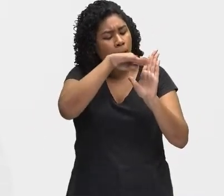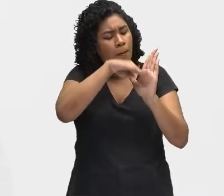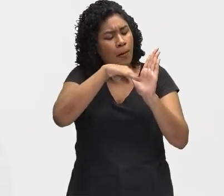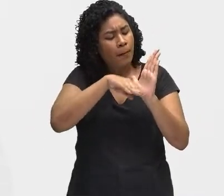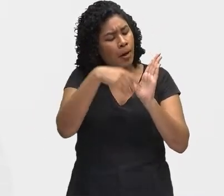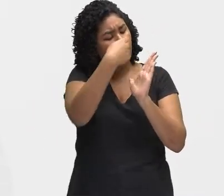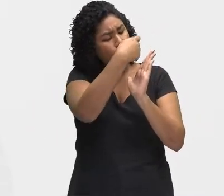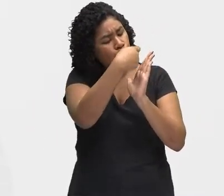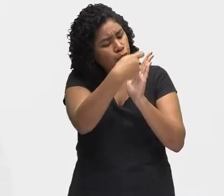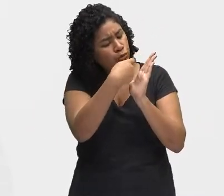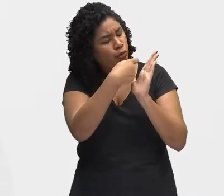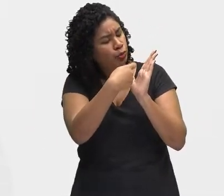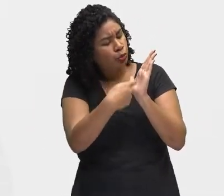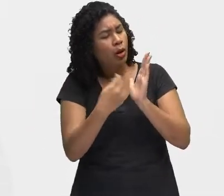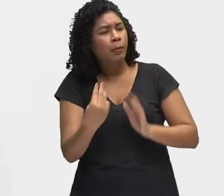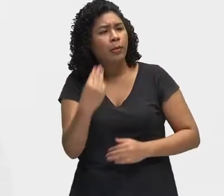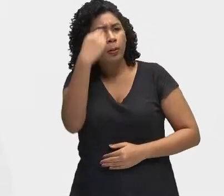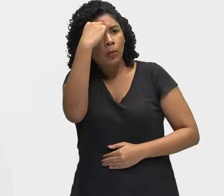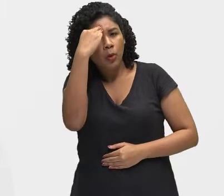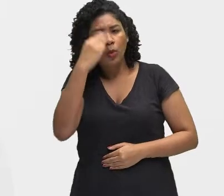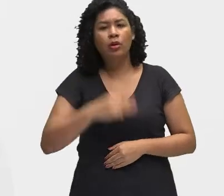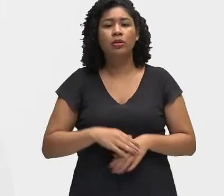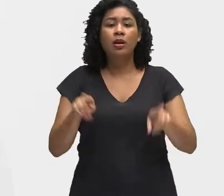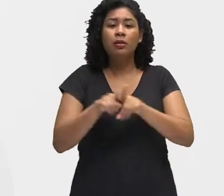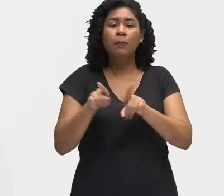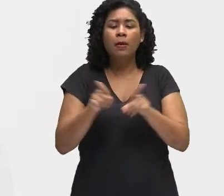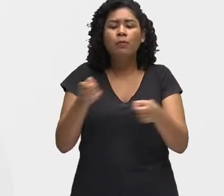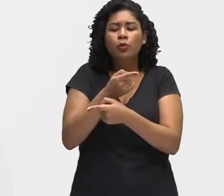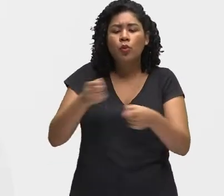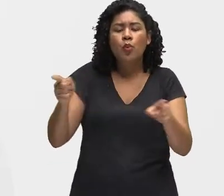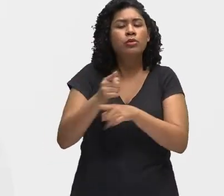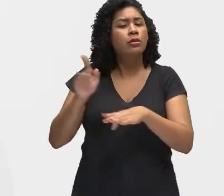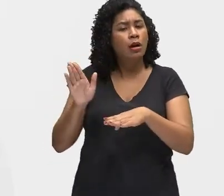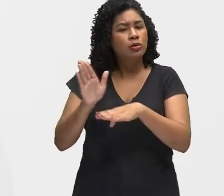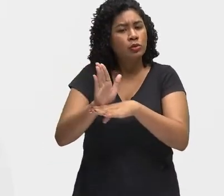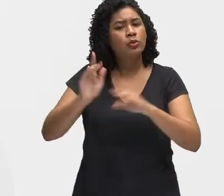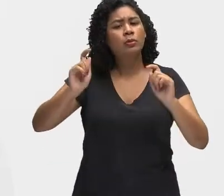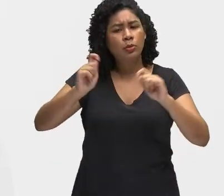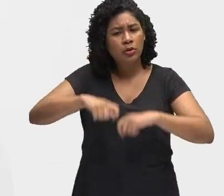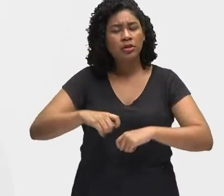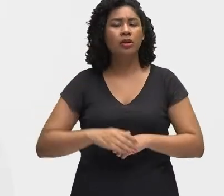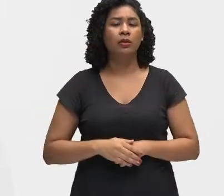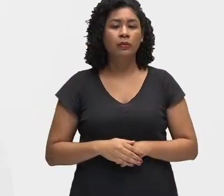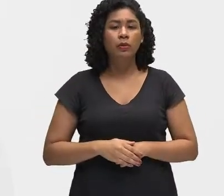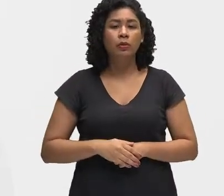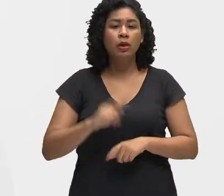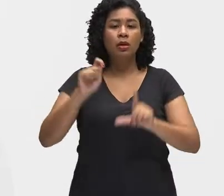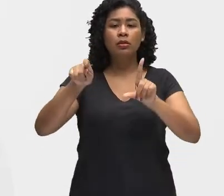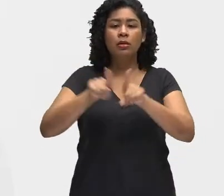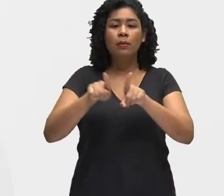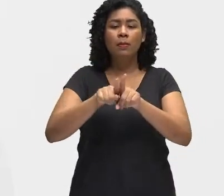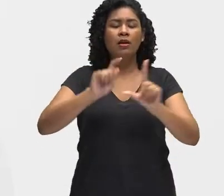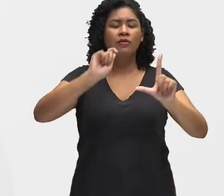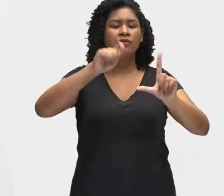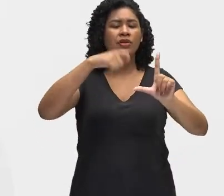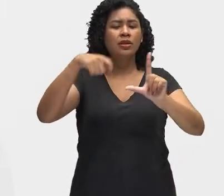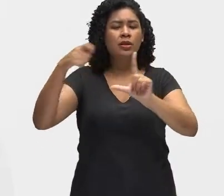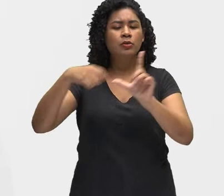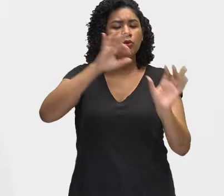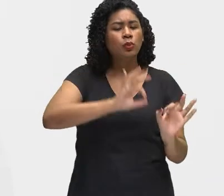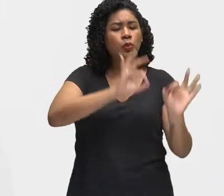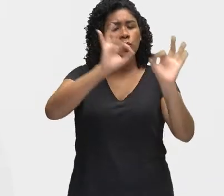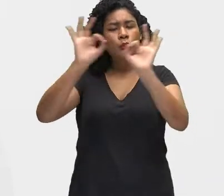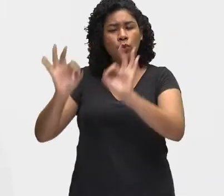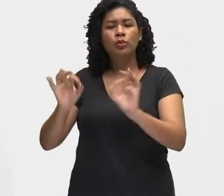ouçam músicas, assistam vídeos também. Tudo para que vocês conheçam esses verbos, porque eles não têm regras simplesmente, tudo